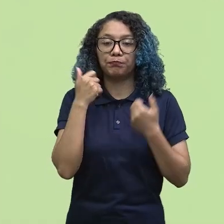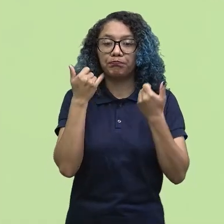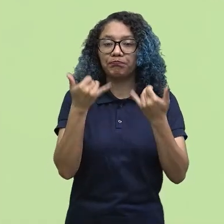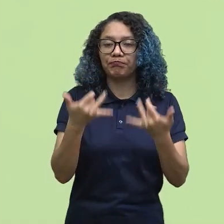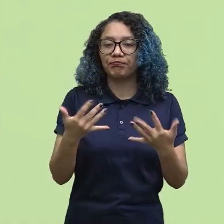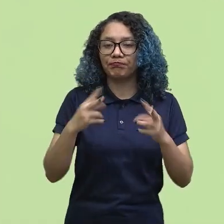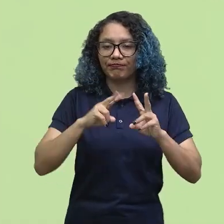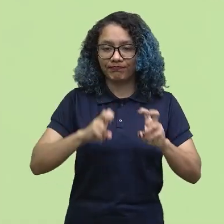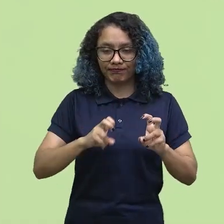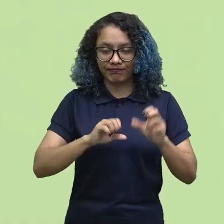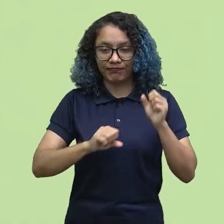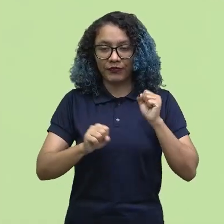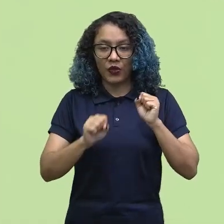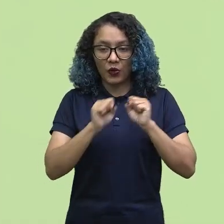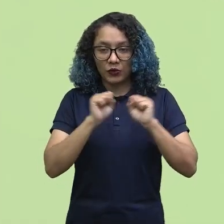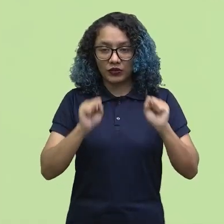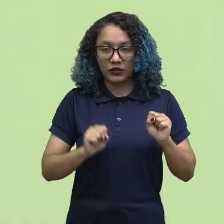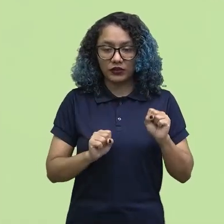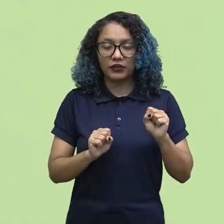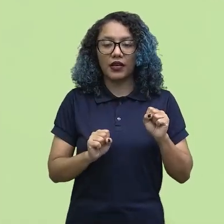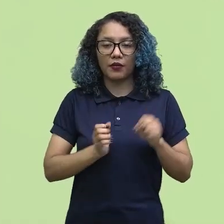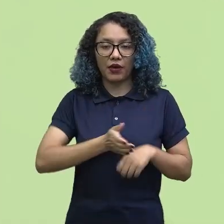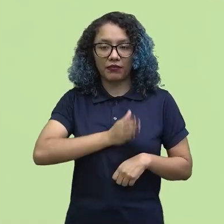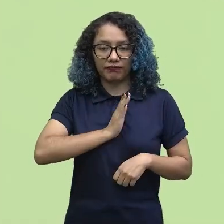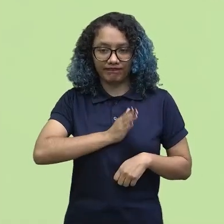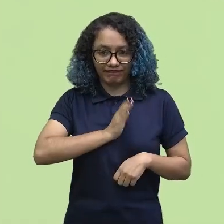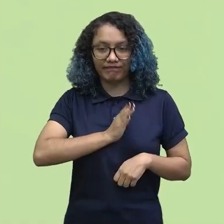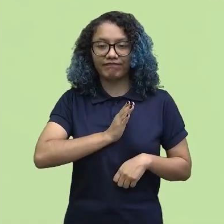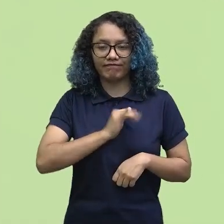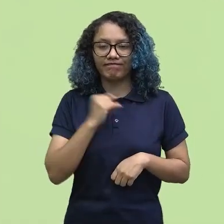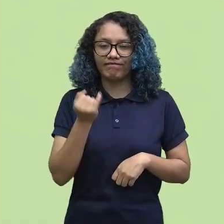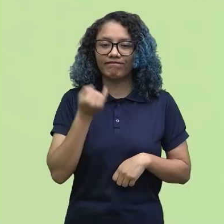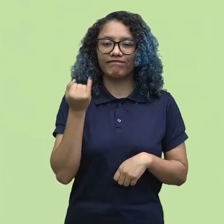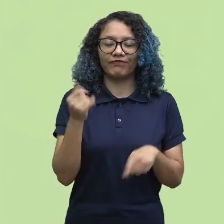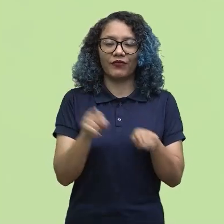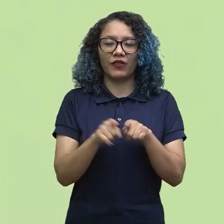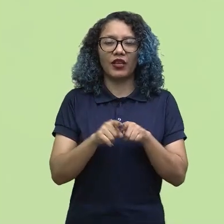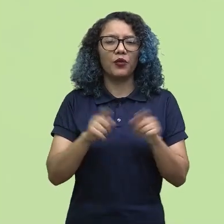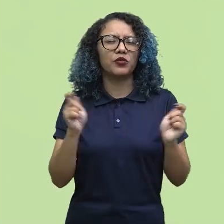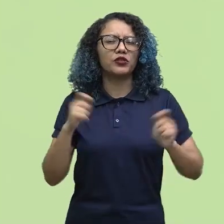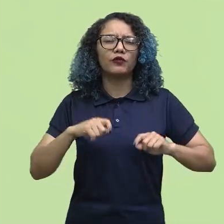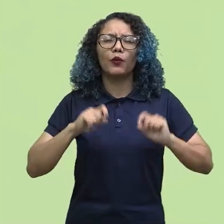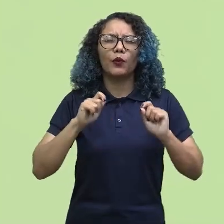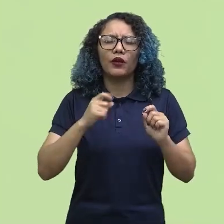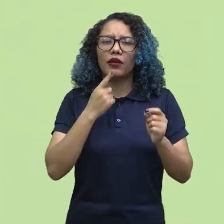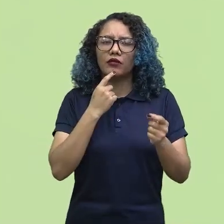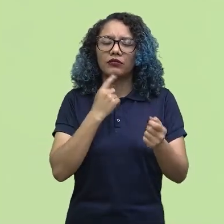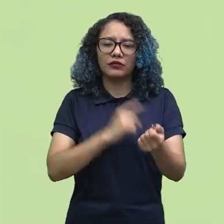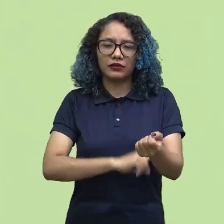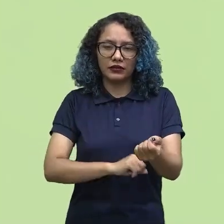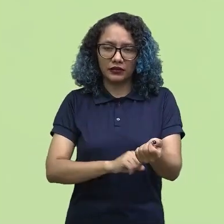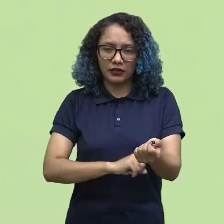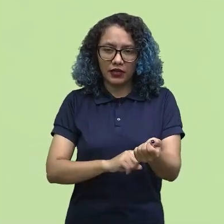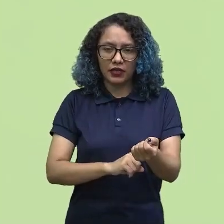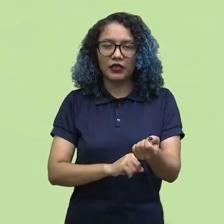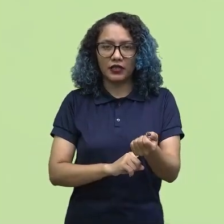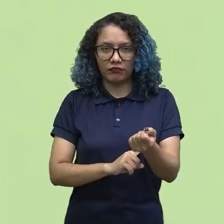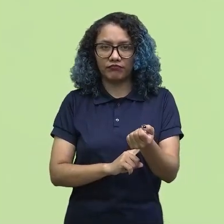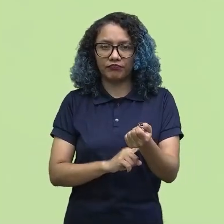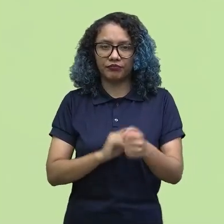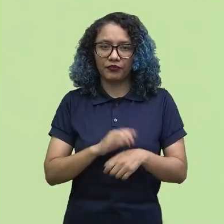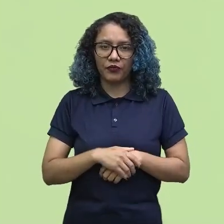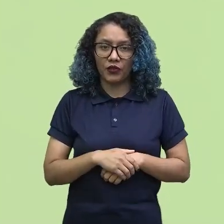sistema cardiovascular, né, que também é bastante importante porque ele vai fazer com que o sangue que leva os nutrientes que a